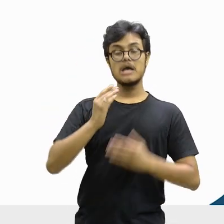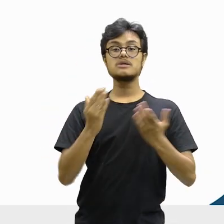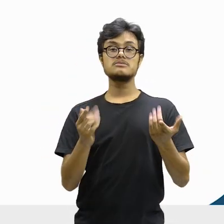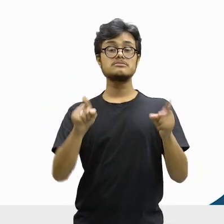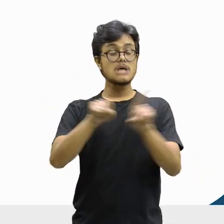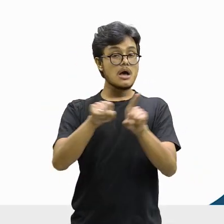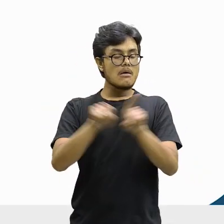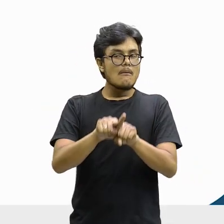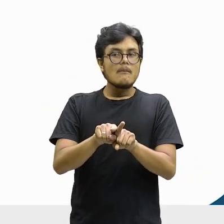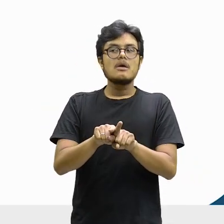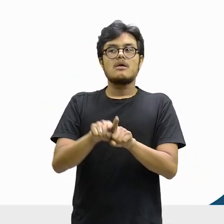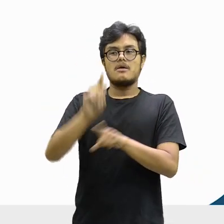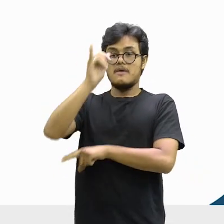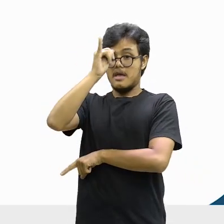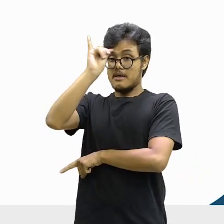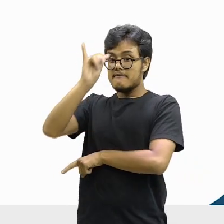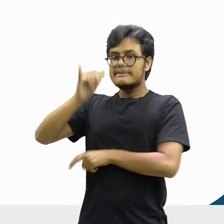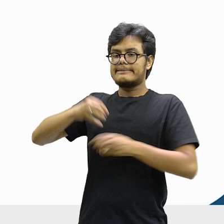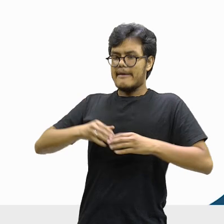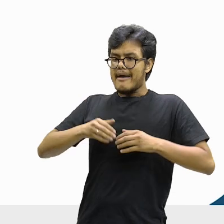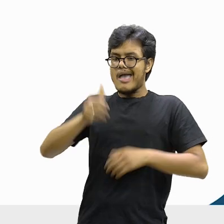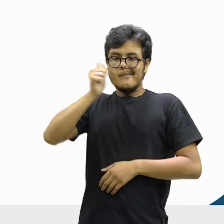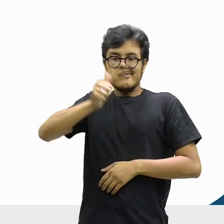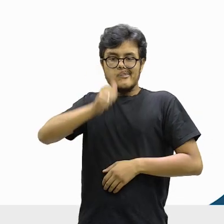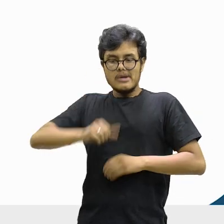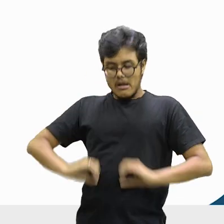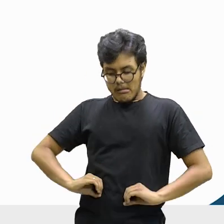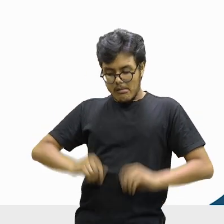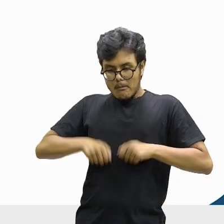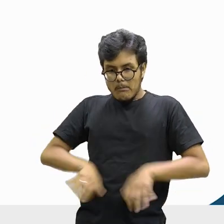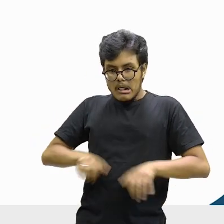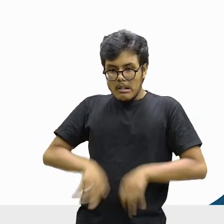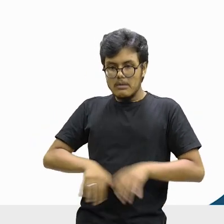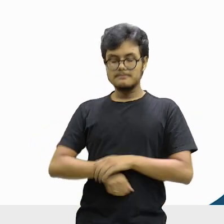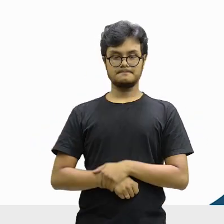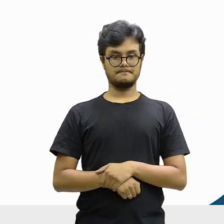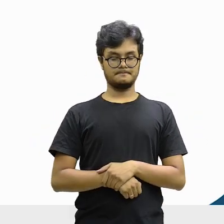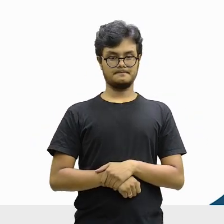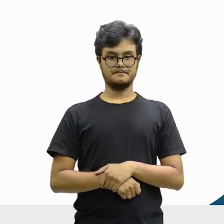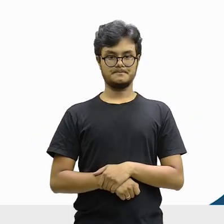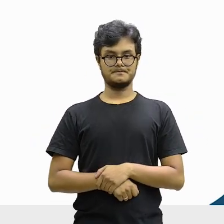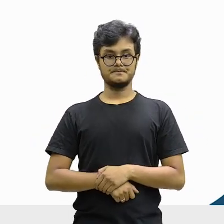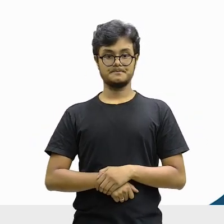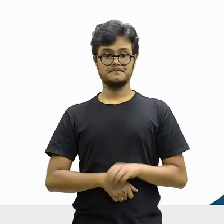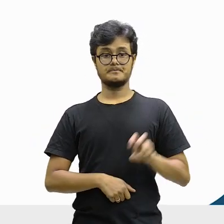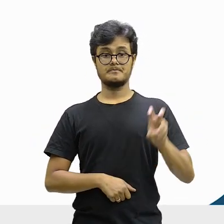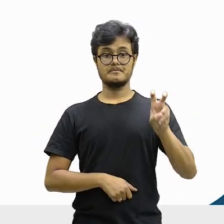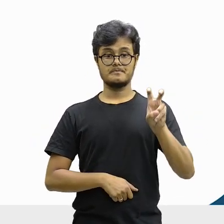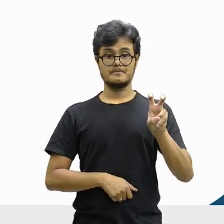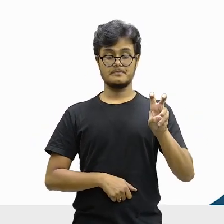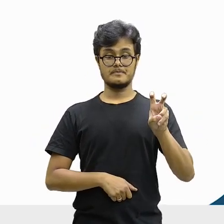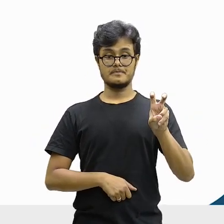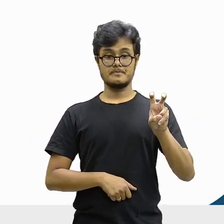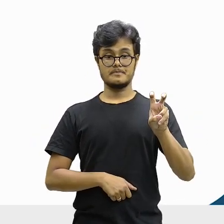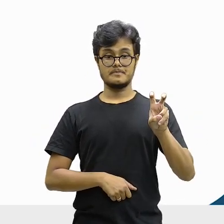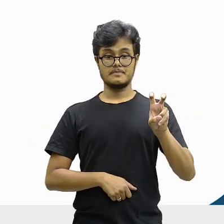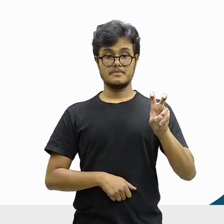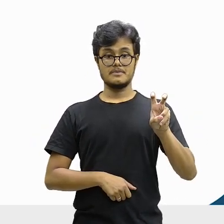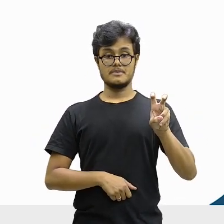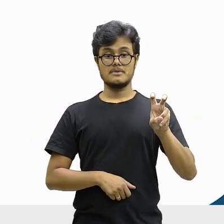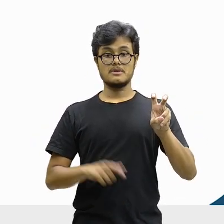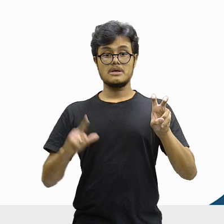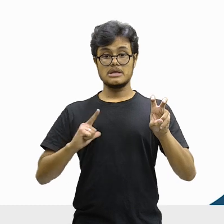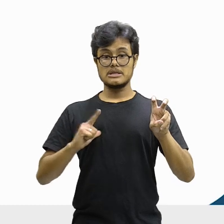a ovulação, que é pílula comum. E o número 4, nós temos aí dentro que impede o encontro dos gametas,